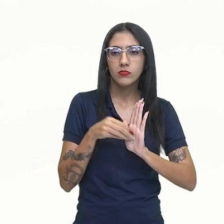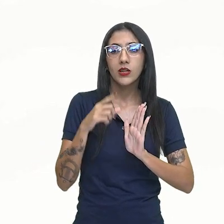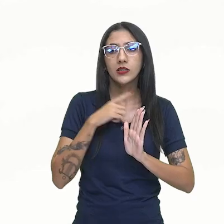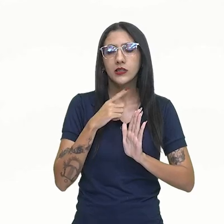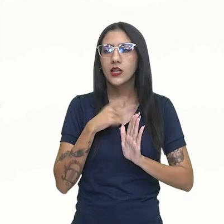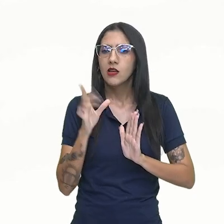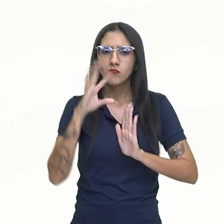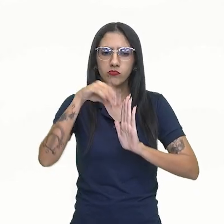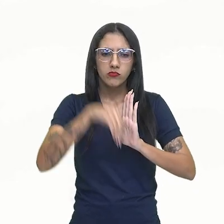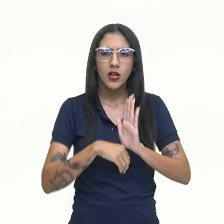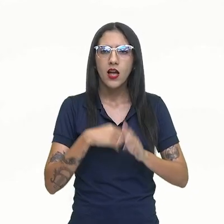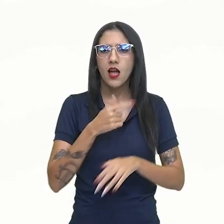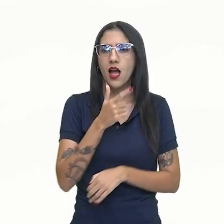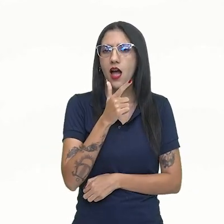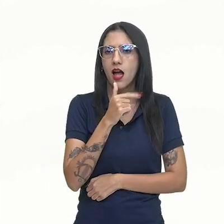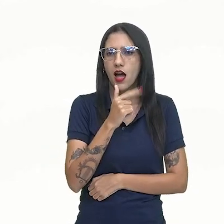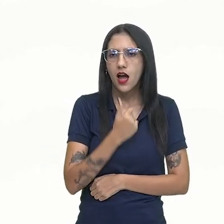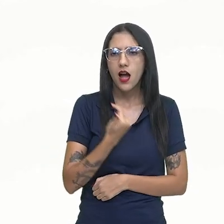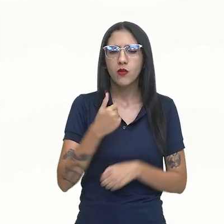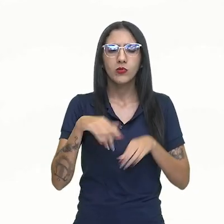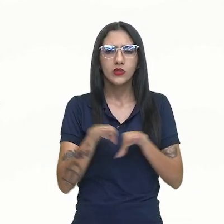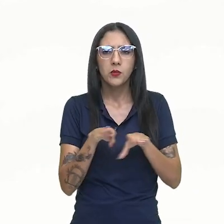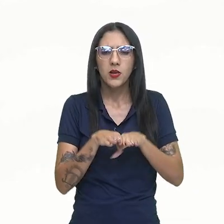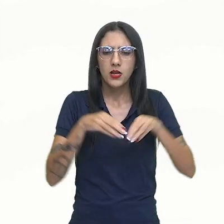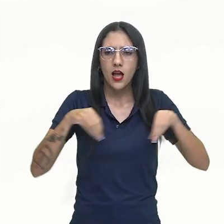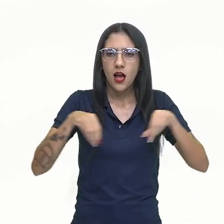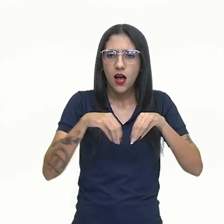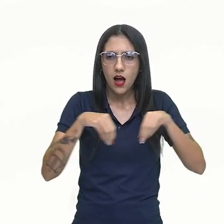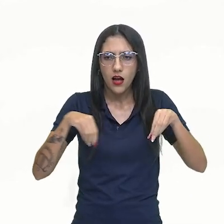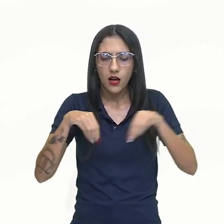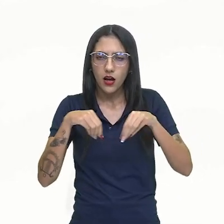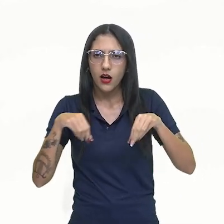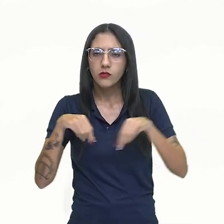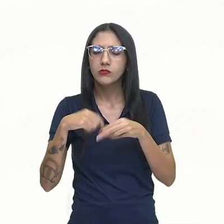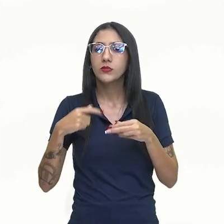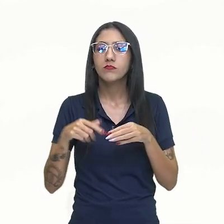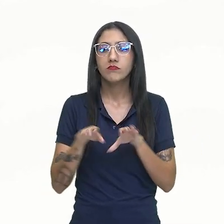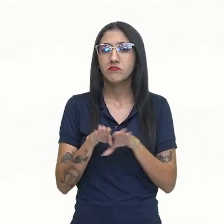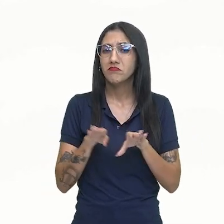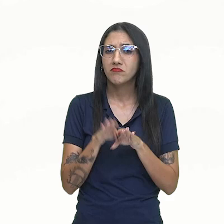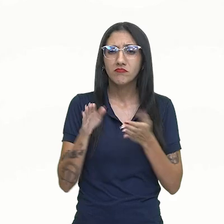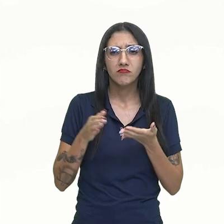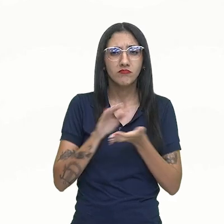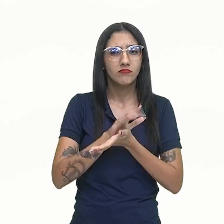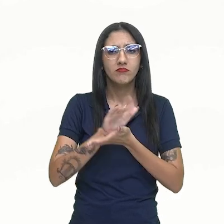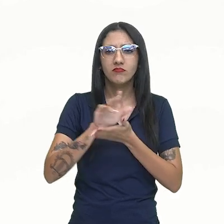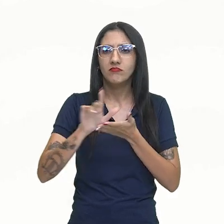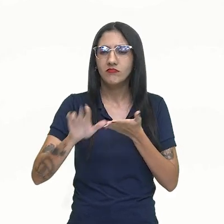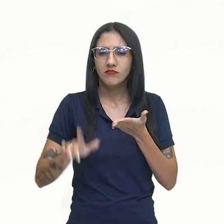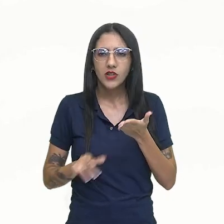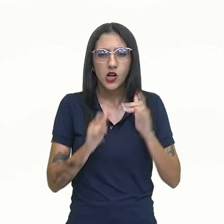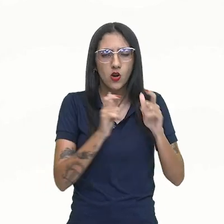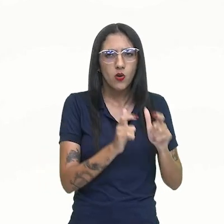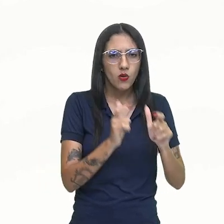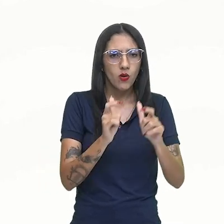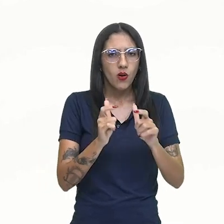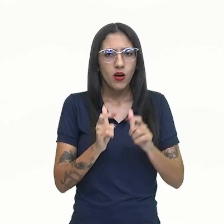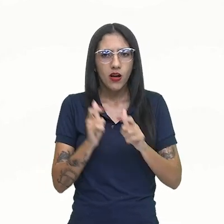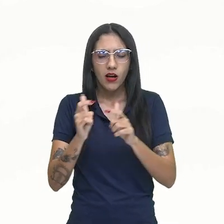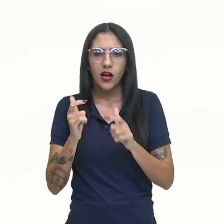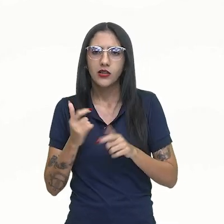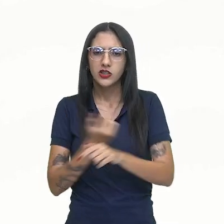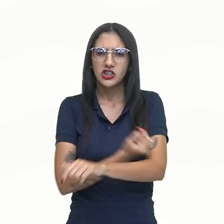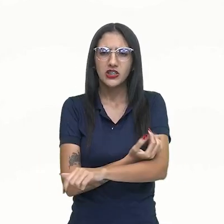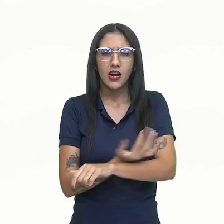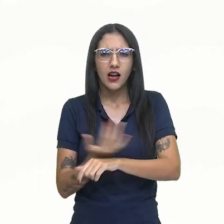ecossistemas aquáticos, nós temos ecossistemas terrestres, né, nós temos todos os ambientes de